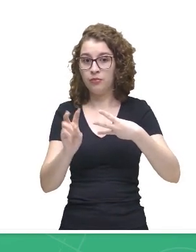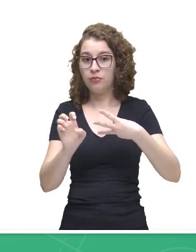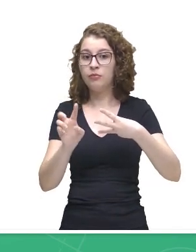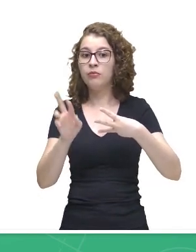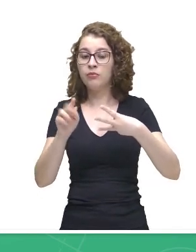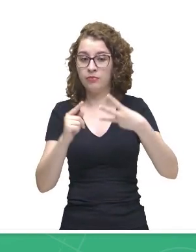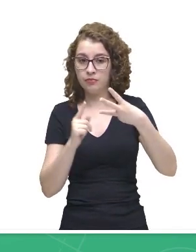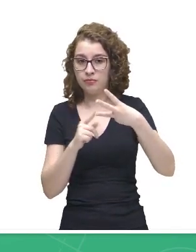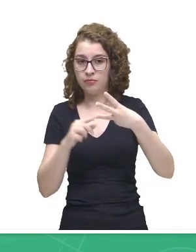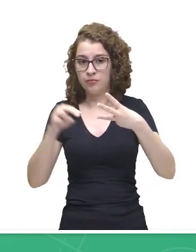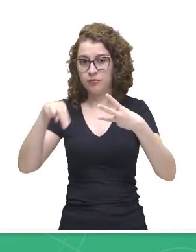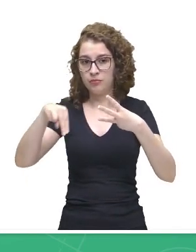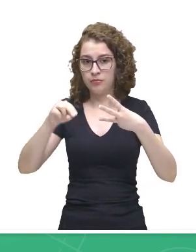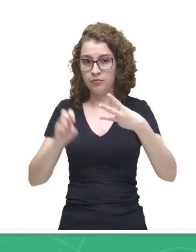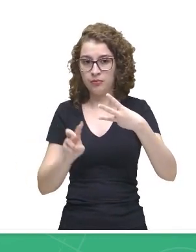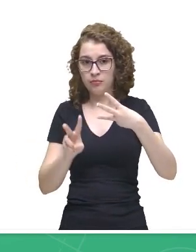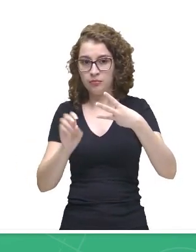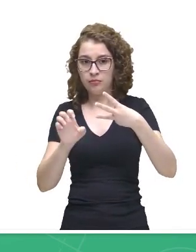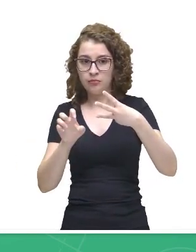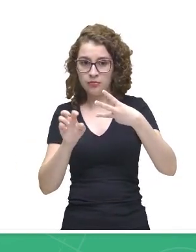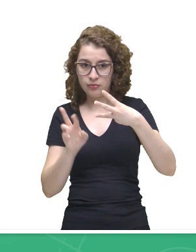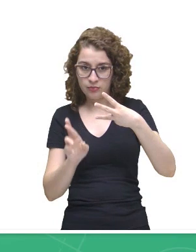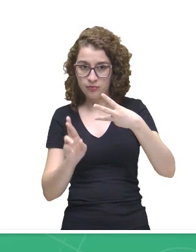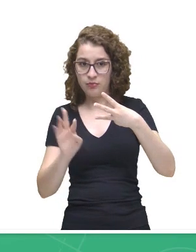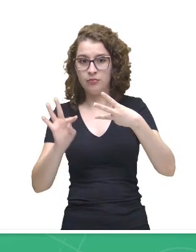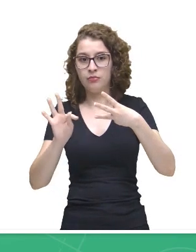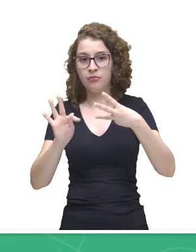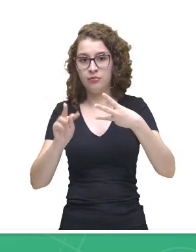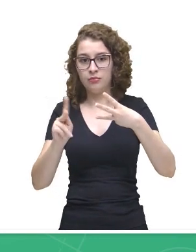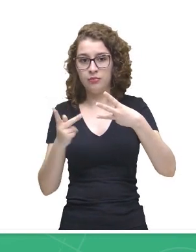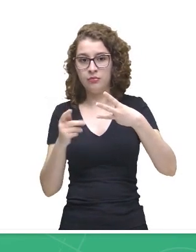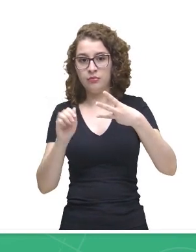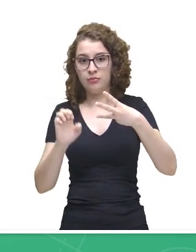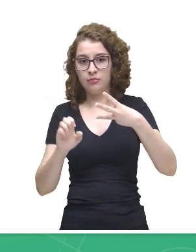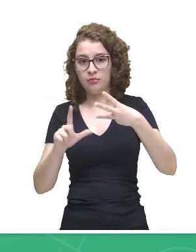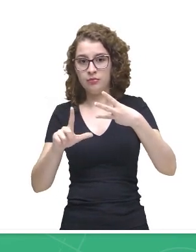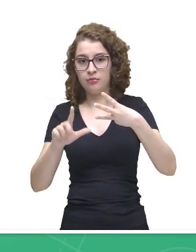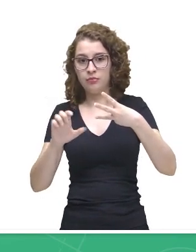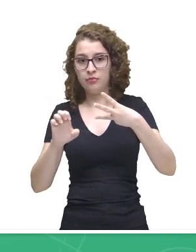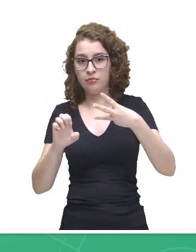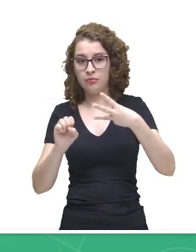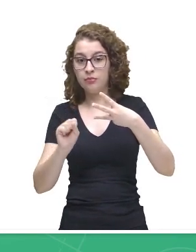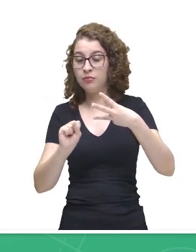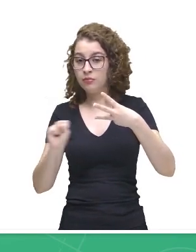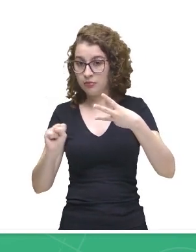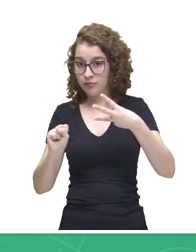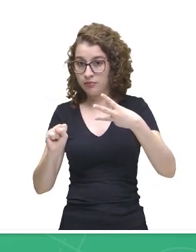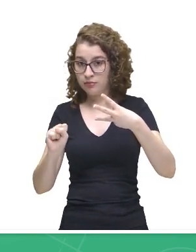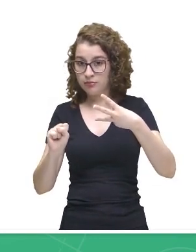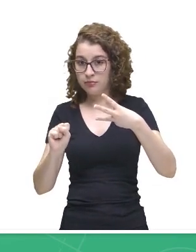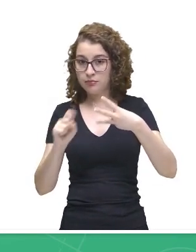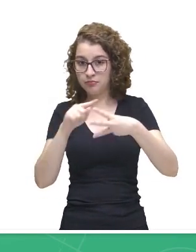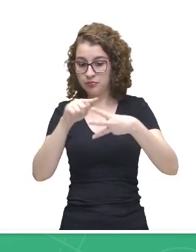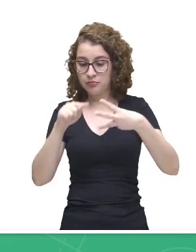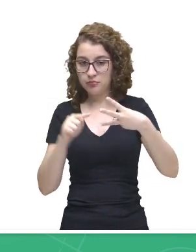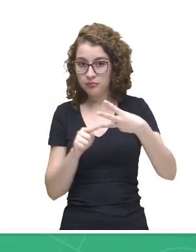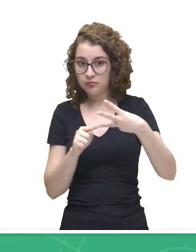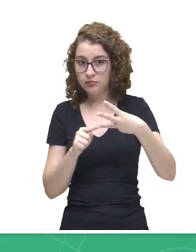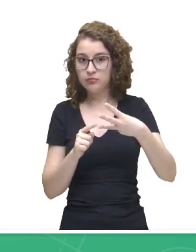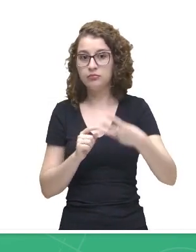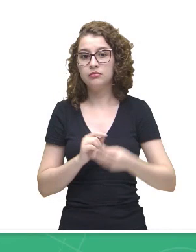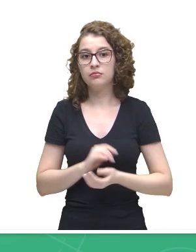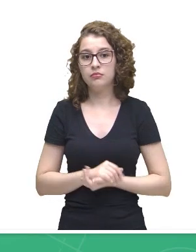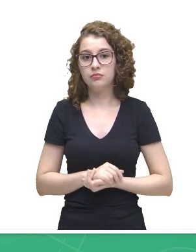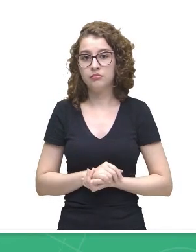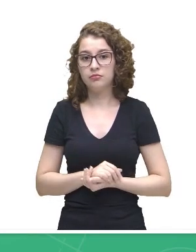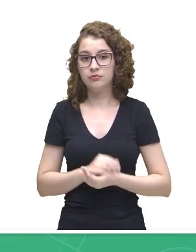vou utilizar na escrita, principalmente na redação, para caprichar, para deixar bem estilosa a redação. Usem aí o nevertheless, o